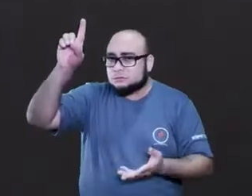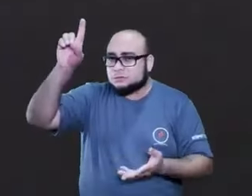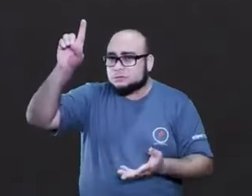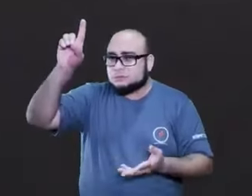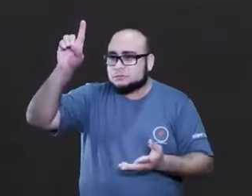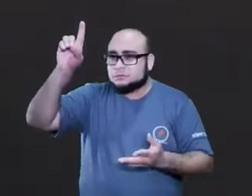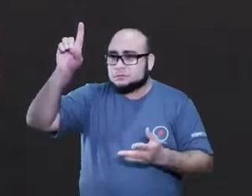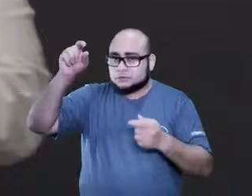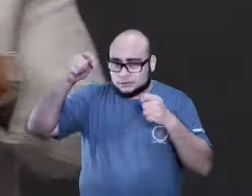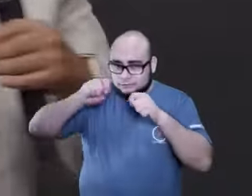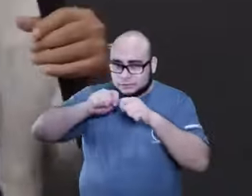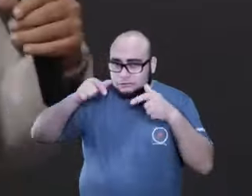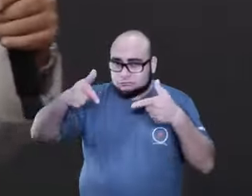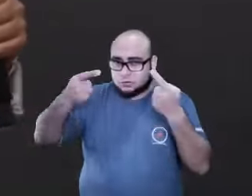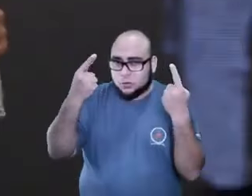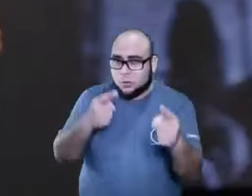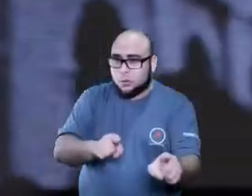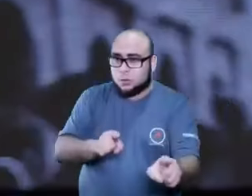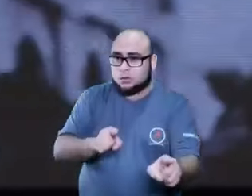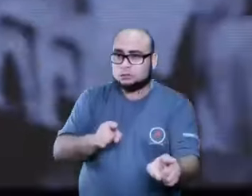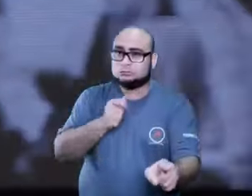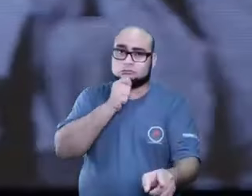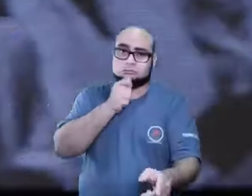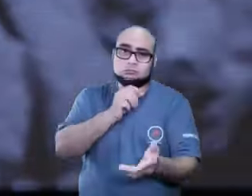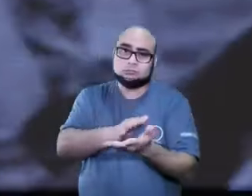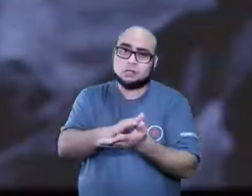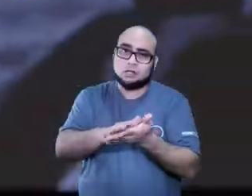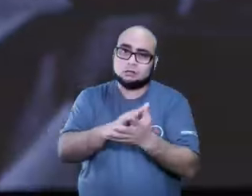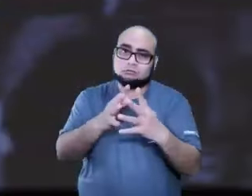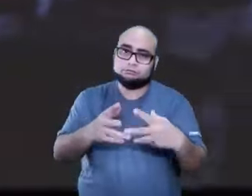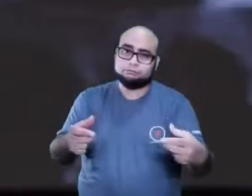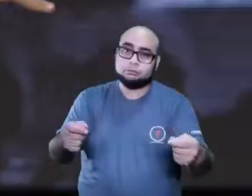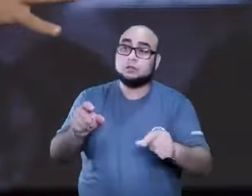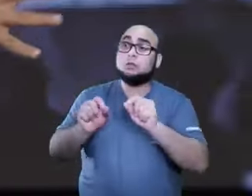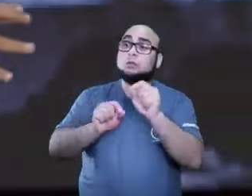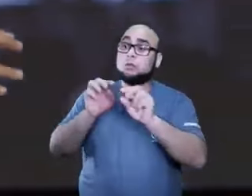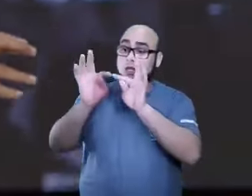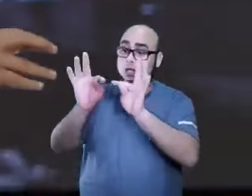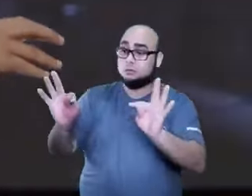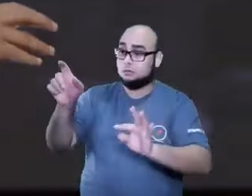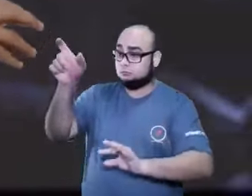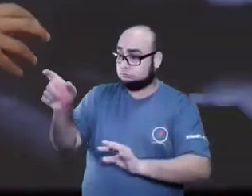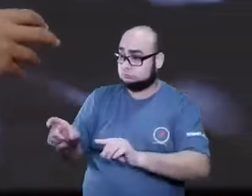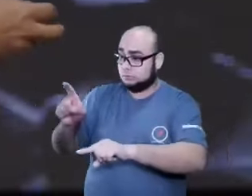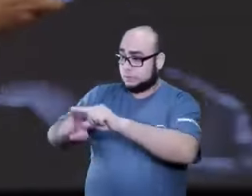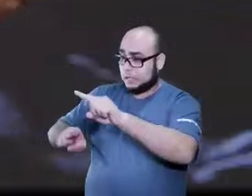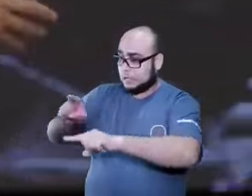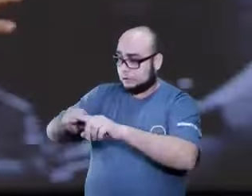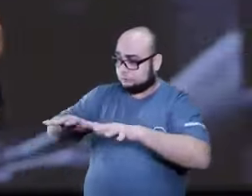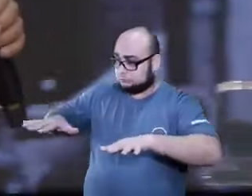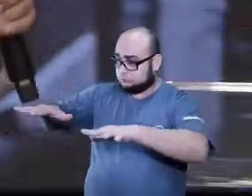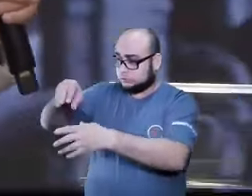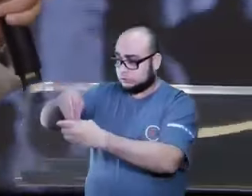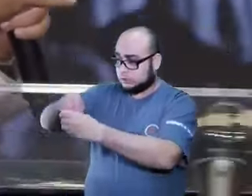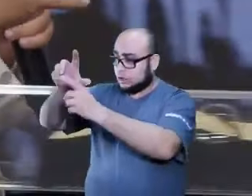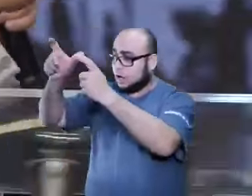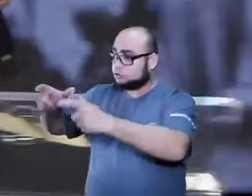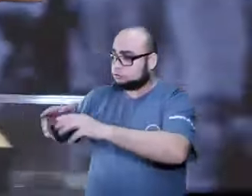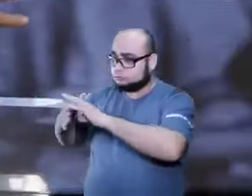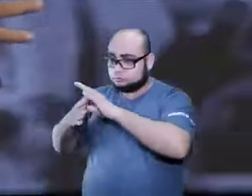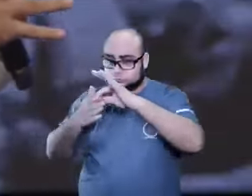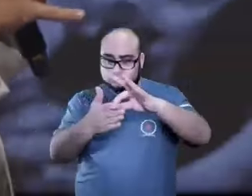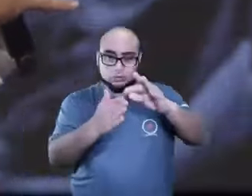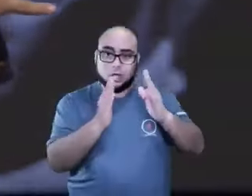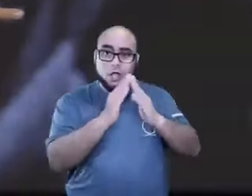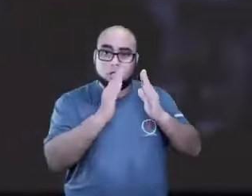Quando eles mandaram trazer os utensílios do templo, aí não. Não se mexe no que é de